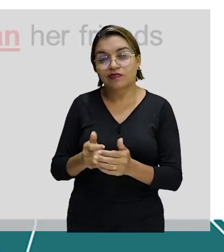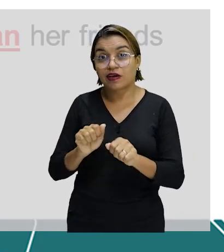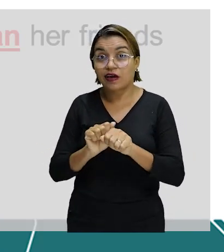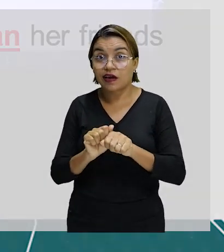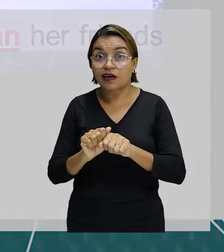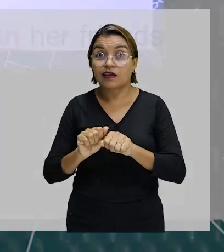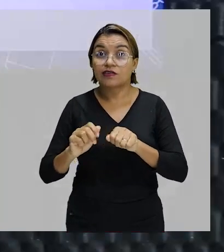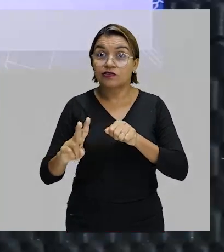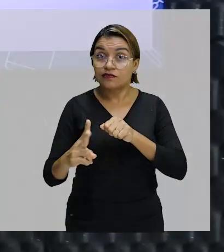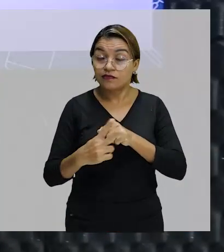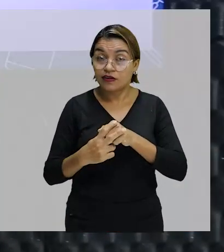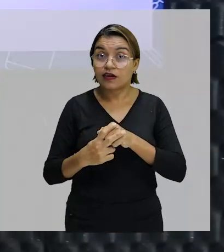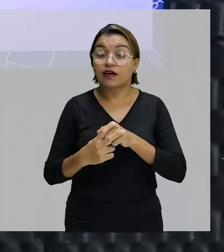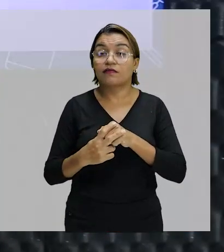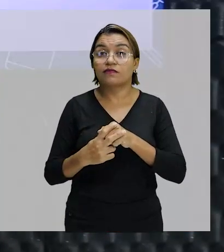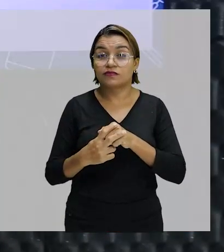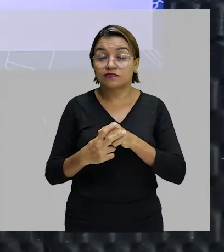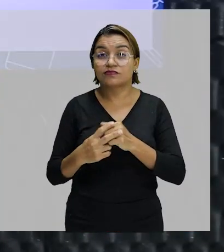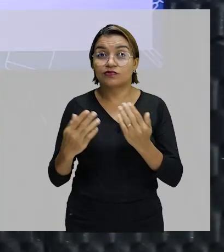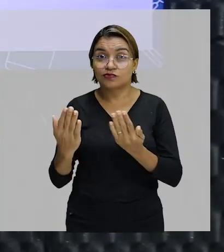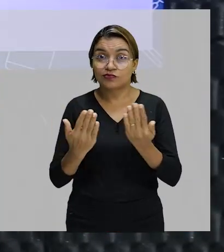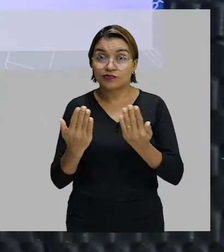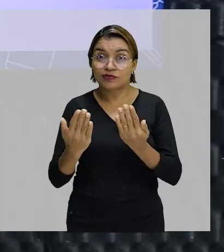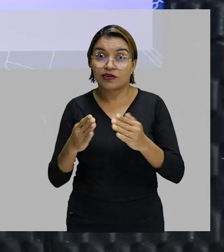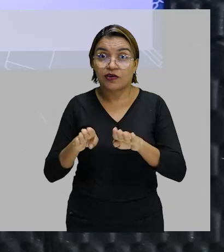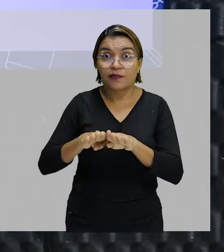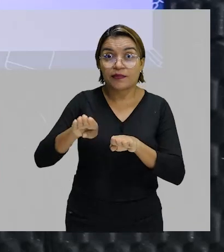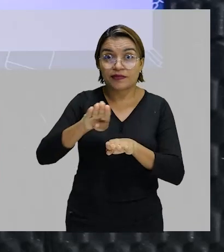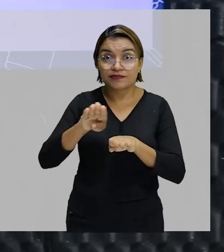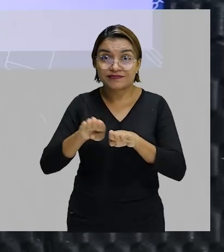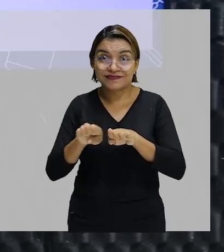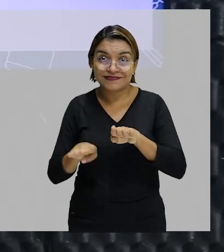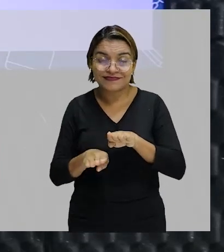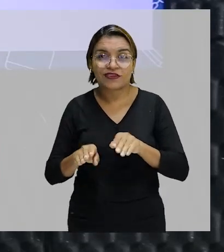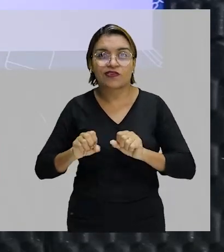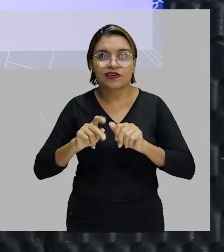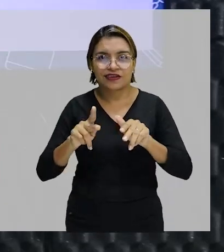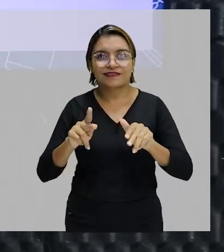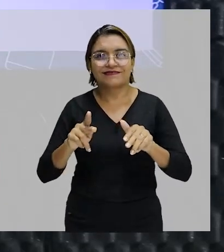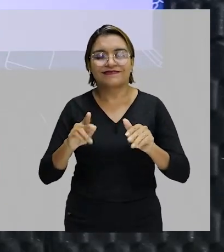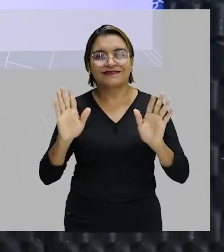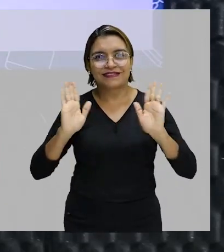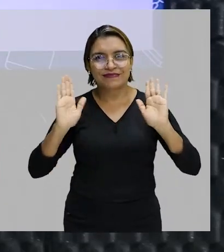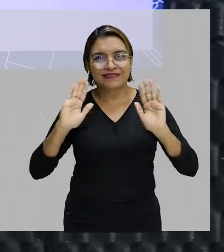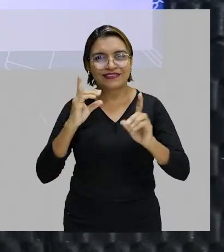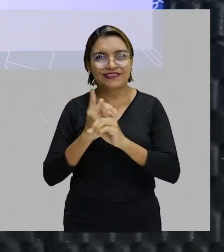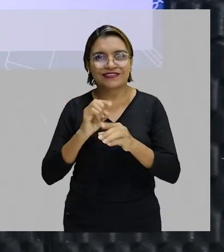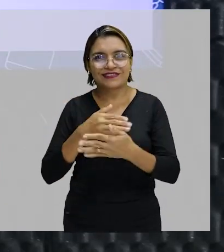advérbios considerando comparativo e superlativo. Finalizamos por aqui, até a próxima e bye, bye.